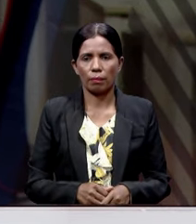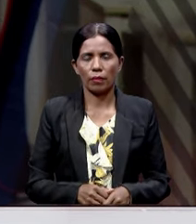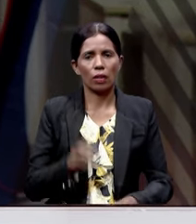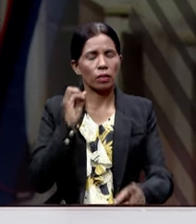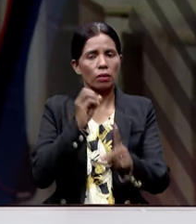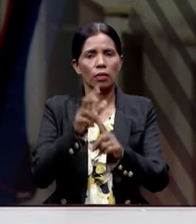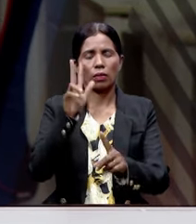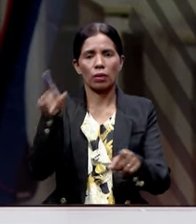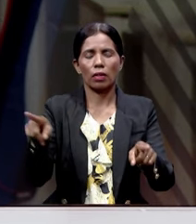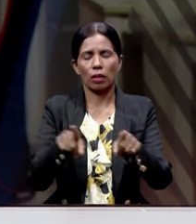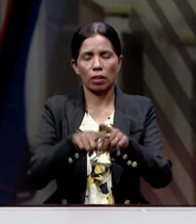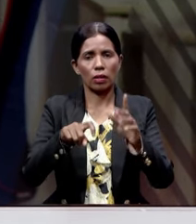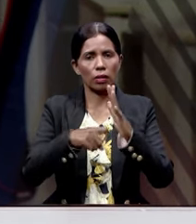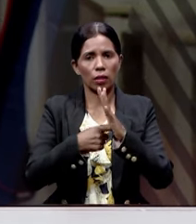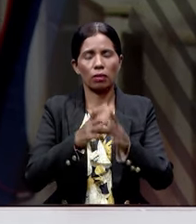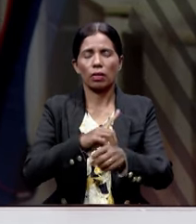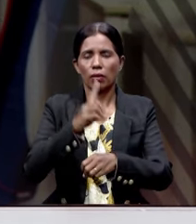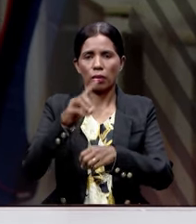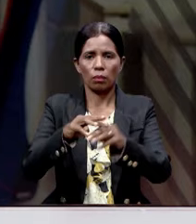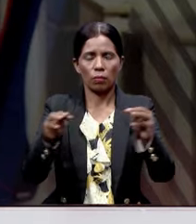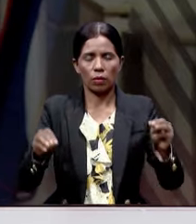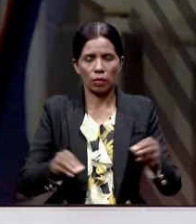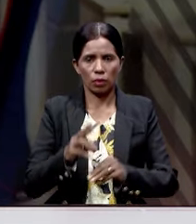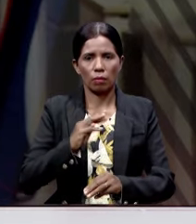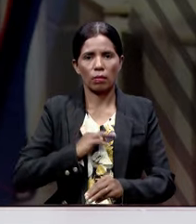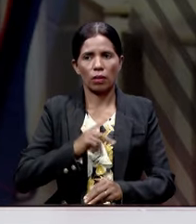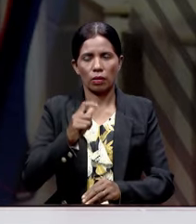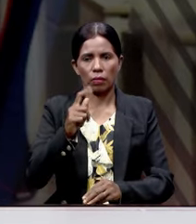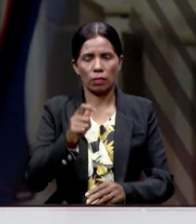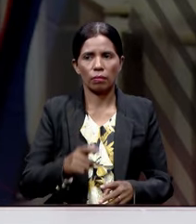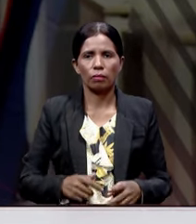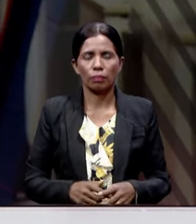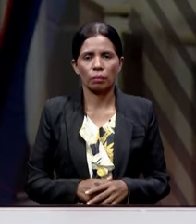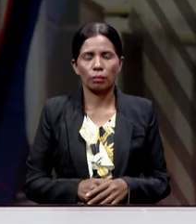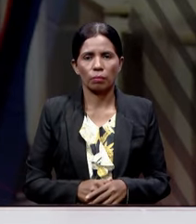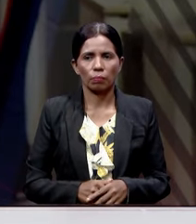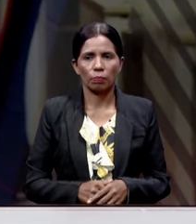Objetivo tolo sa yane sensavi ba desenvolvimento município Manatoto.